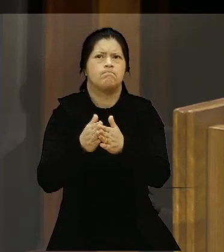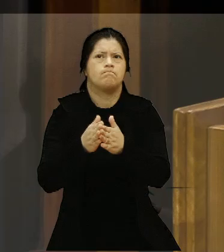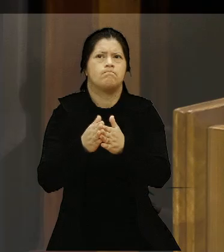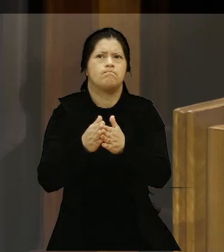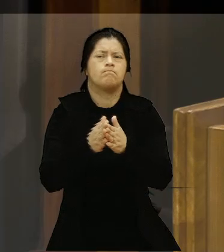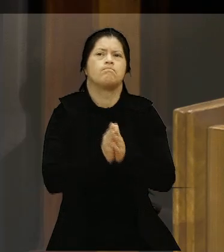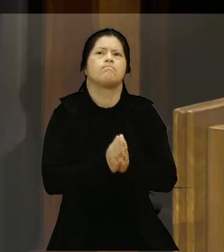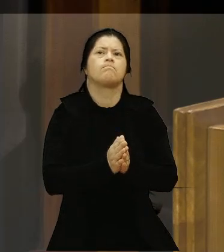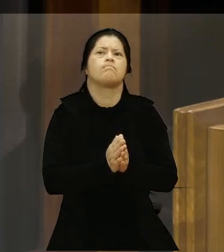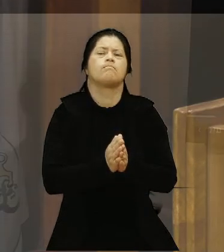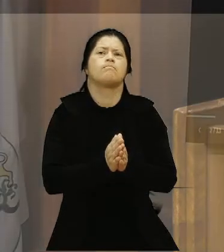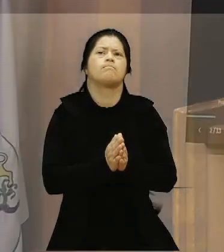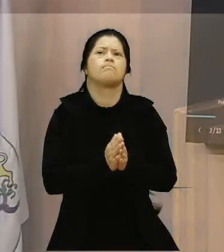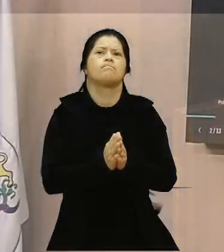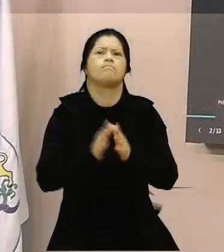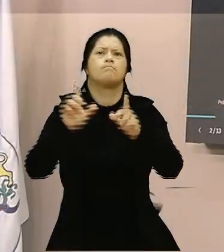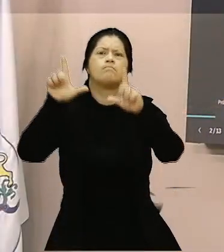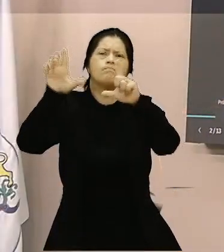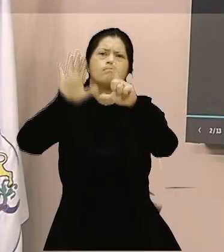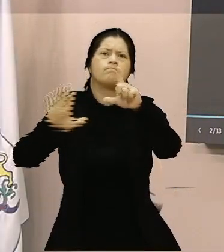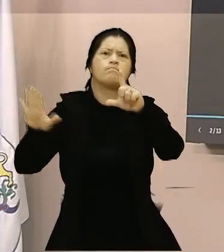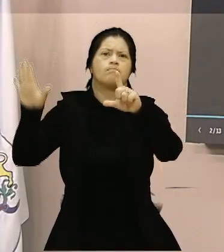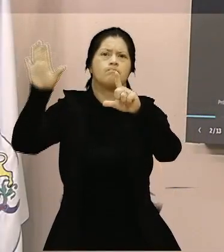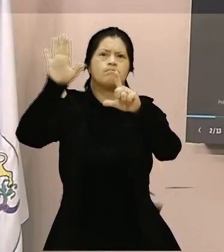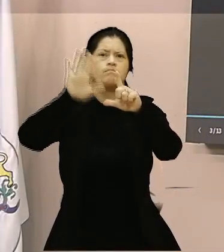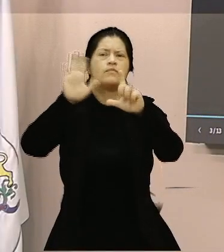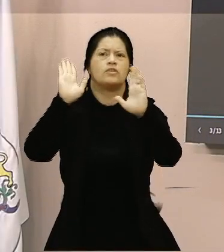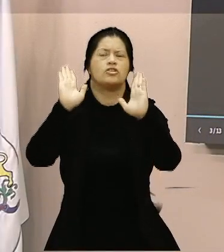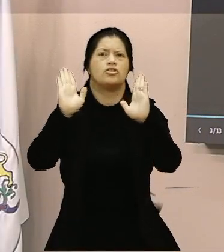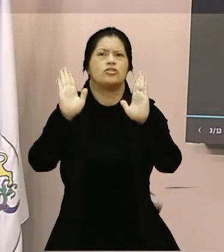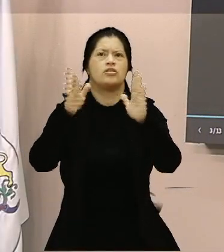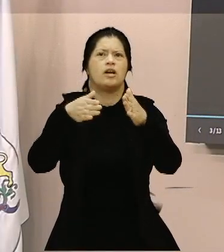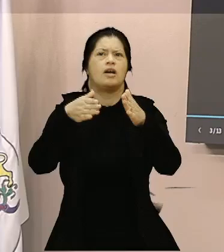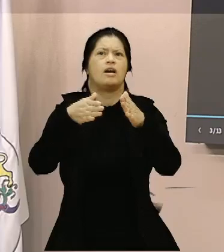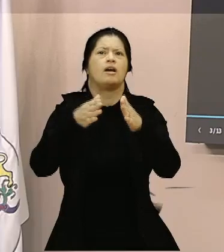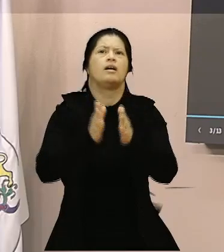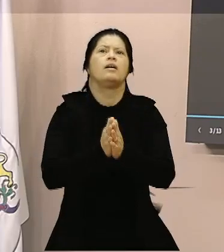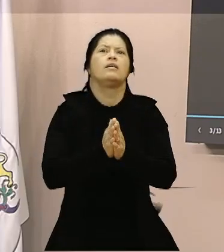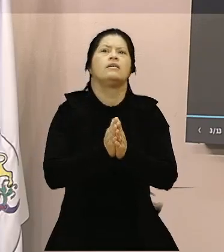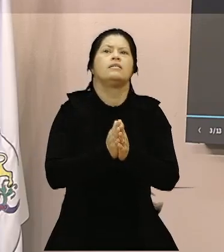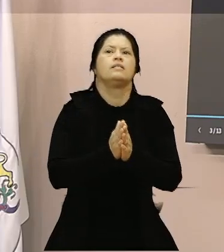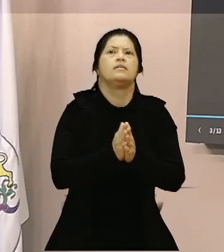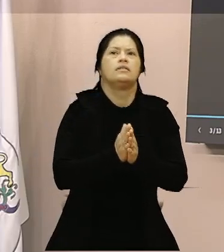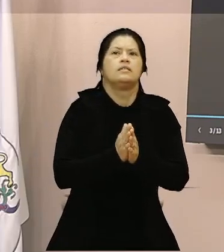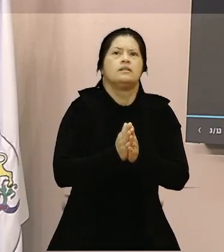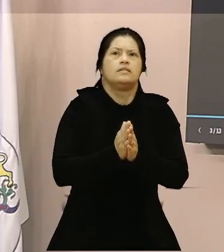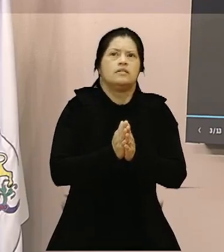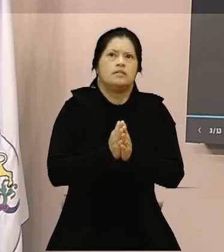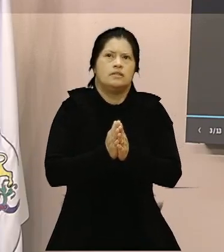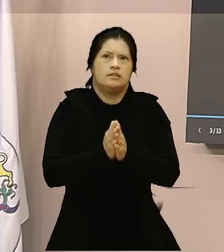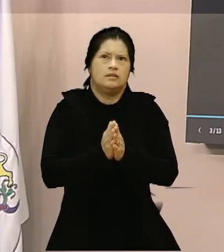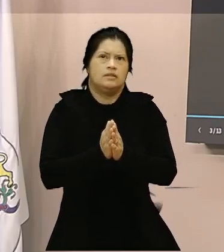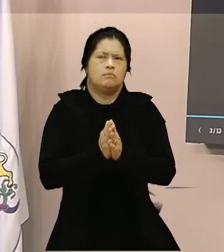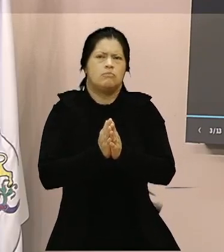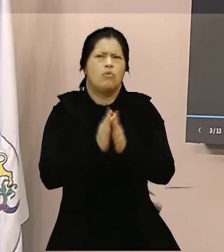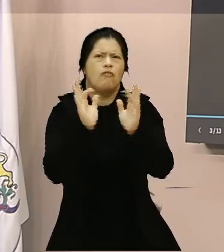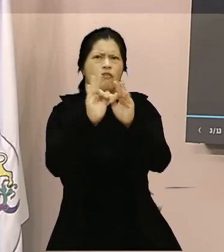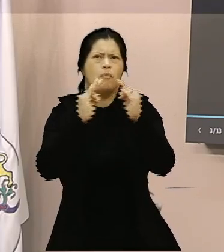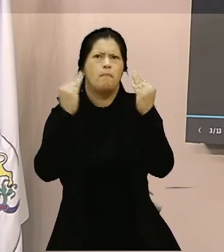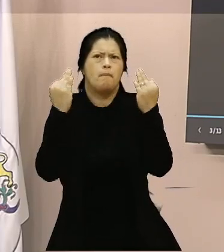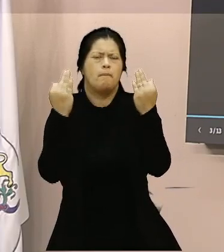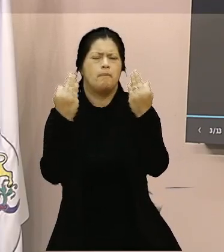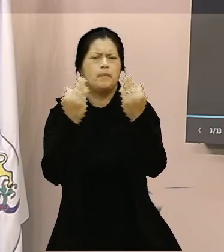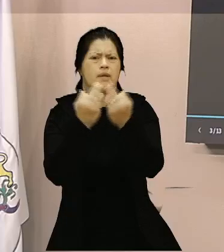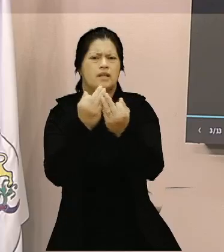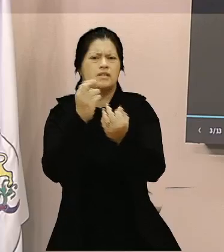eu coloquei ali na sequência, já vai aparecer, me fugiu, Décio Ramos, aonde uma família inteira, 5